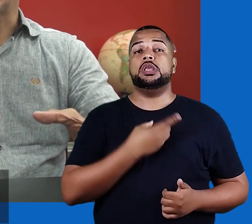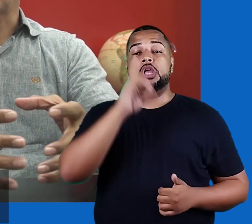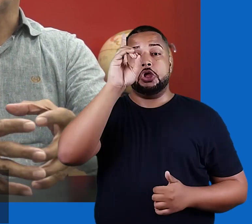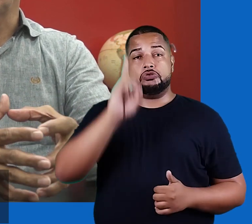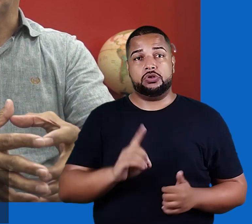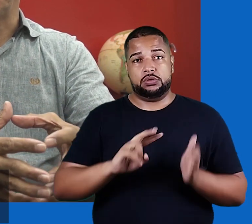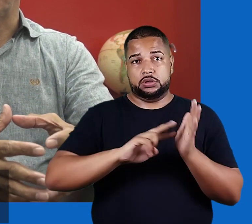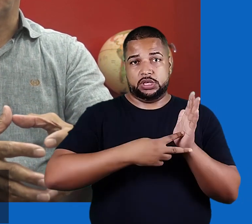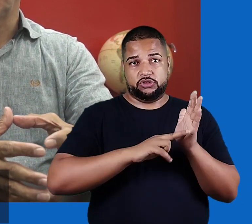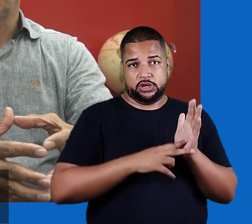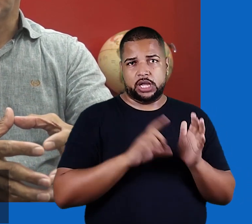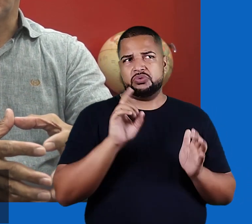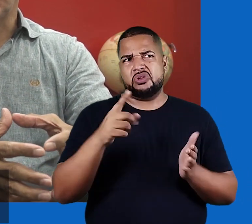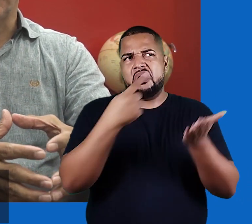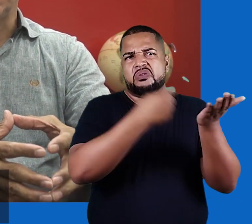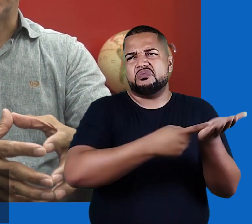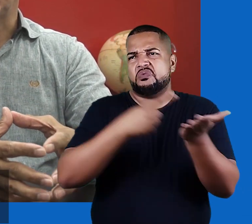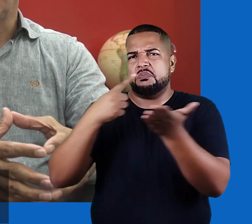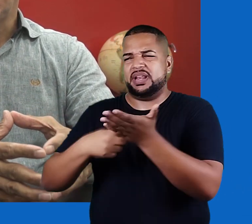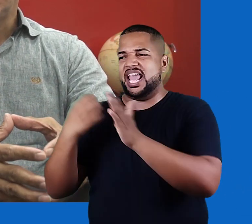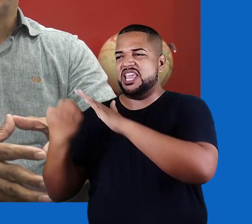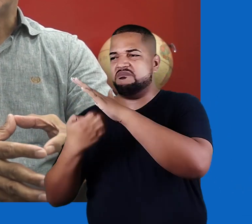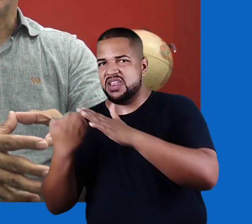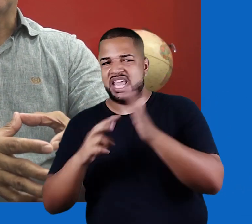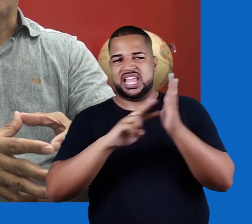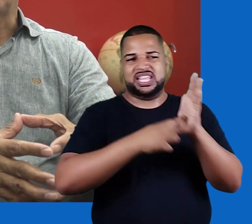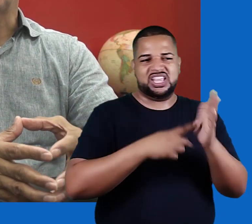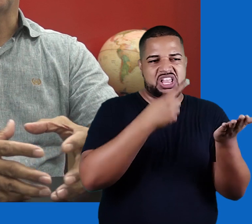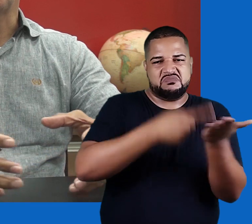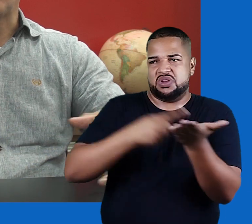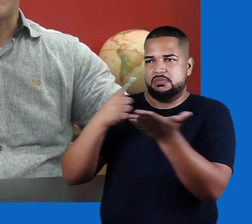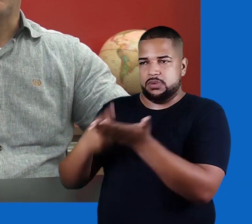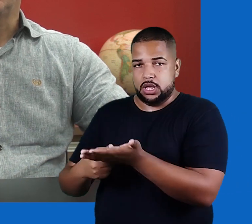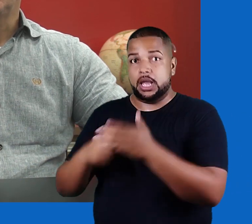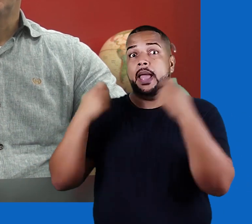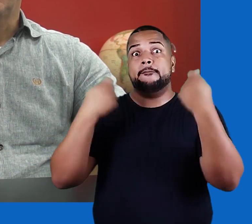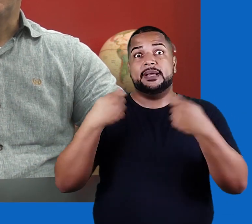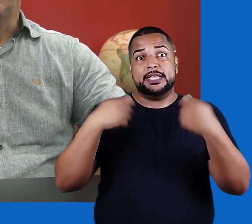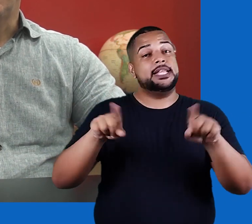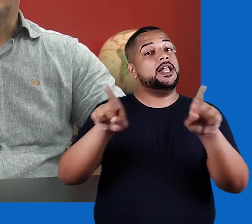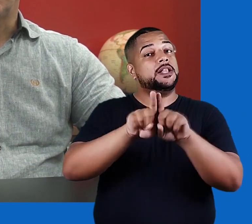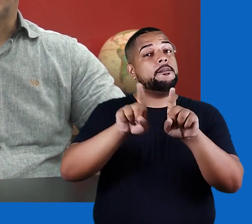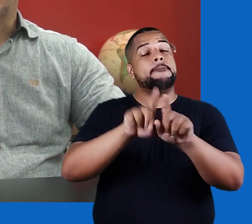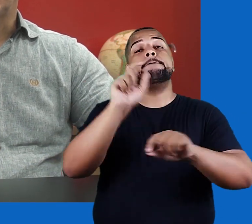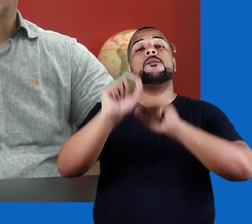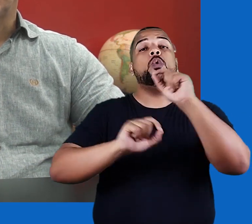só conquistar acordos coletivos, não é o suficiente. Precisamos também de estruturar